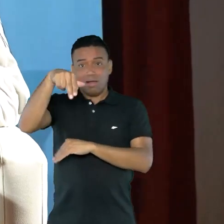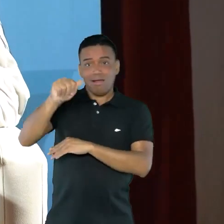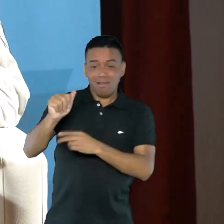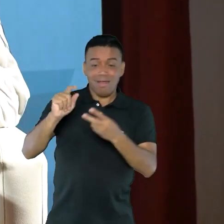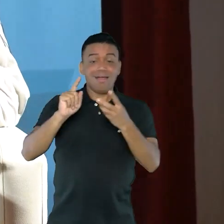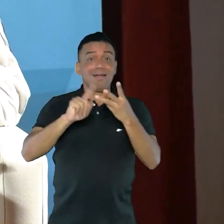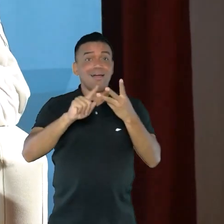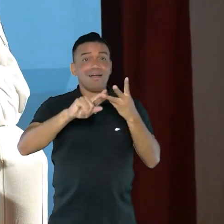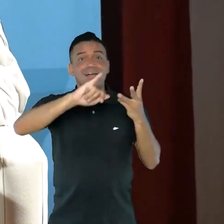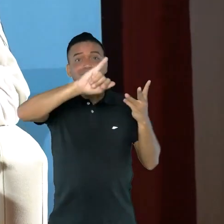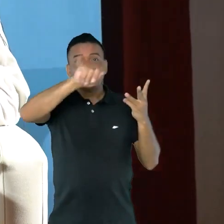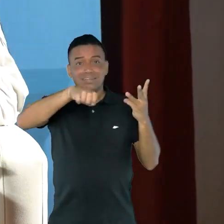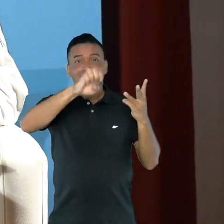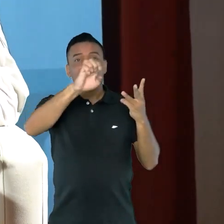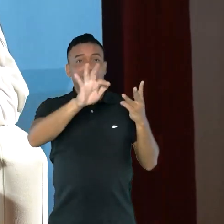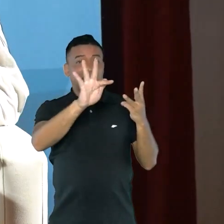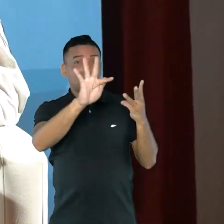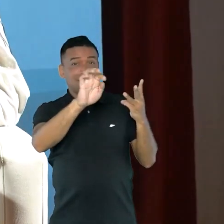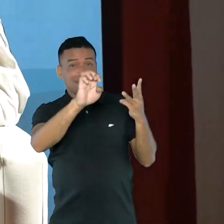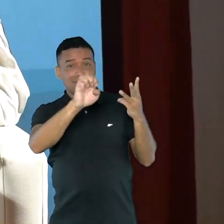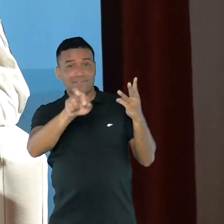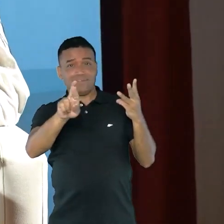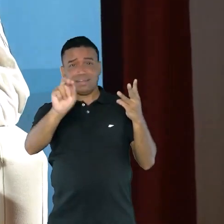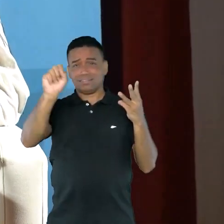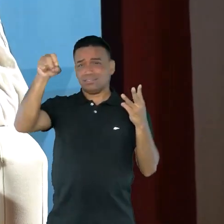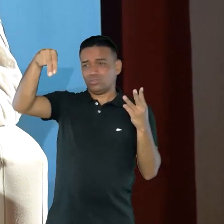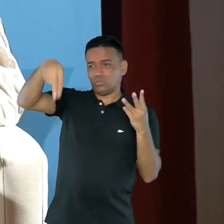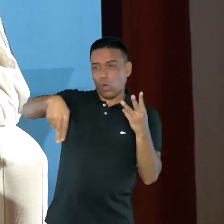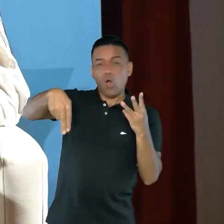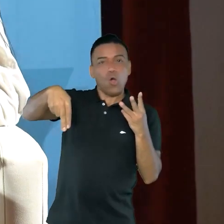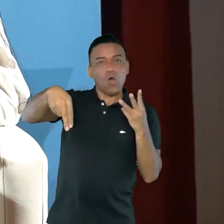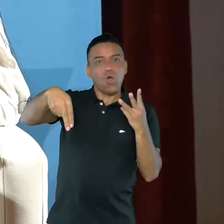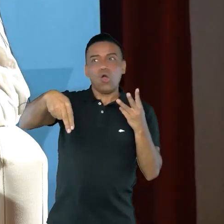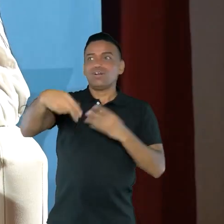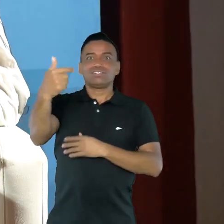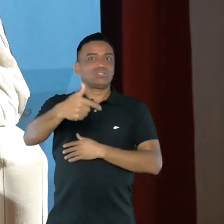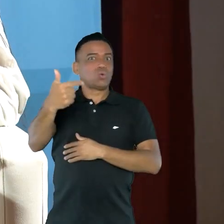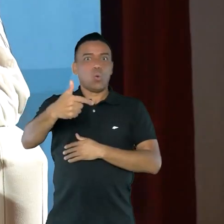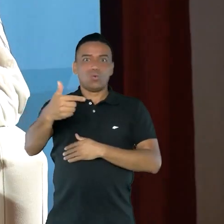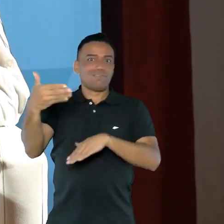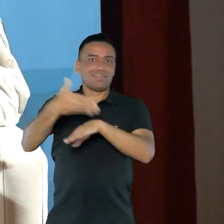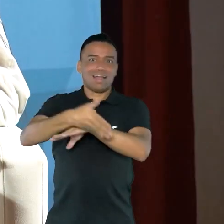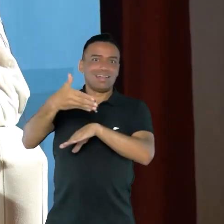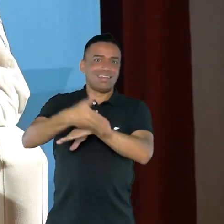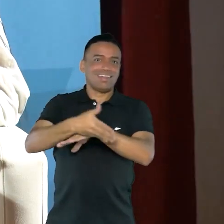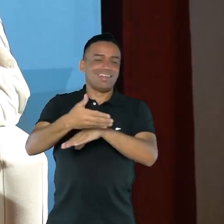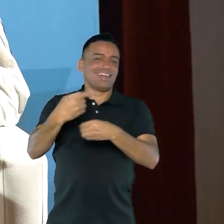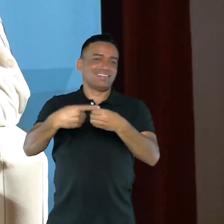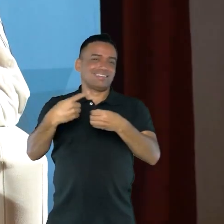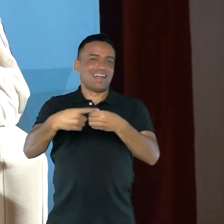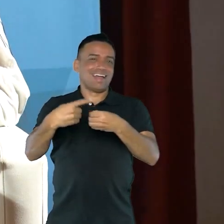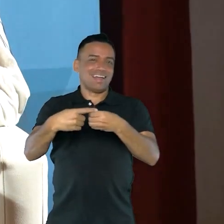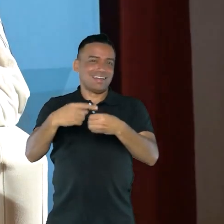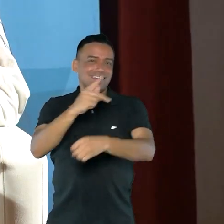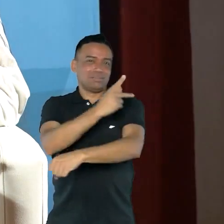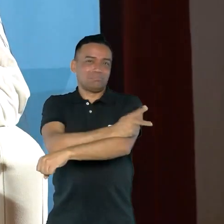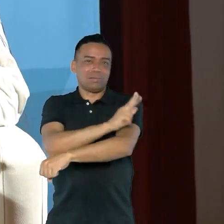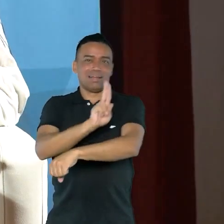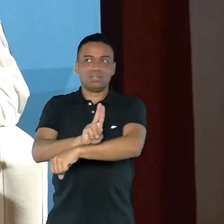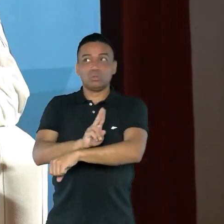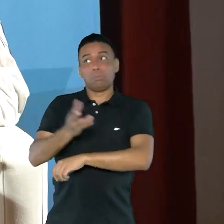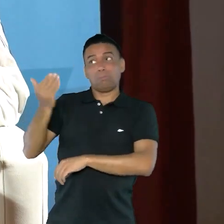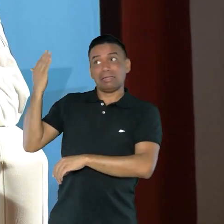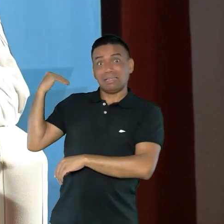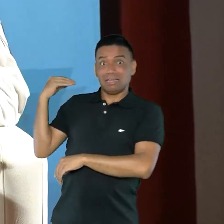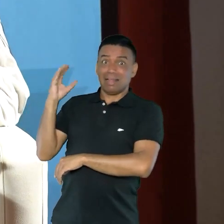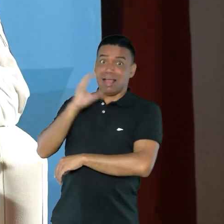hoje. Eu estou muito contente de estar aqui, é minha segunda vez na cidade. Da outra vez foi bem rapidinho, então estou